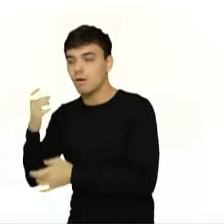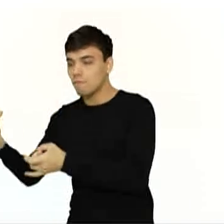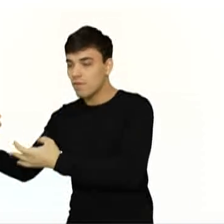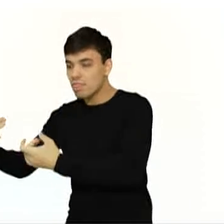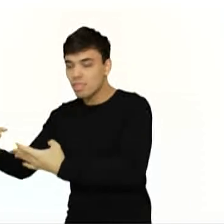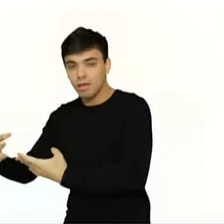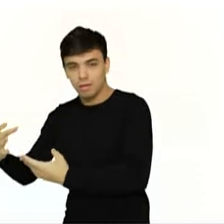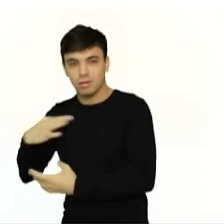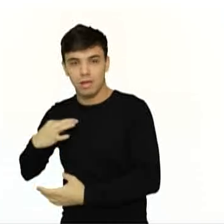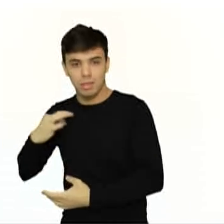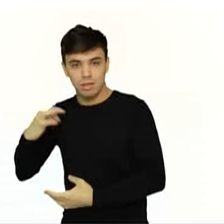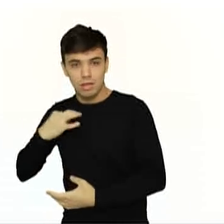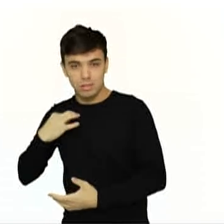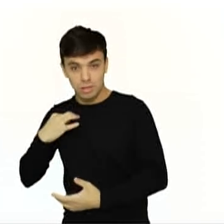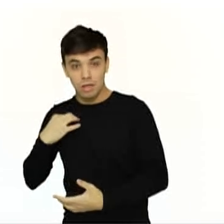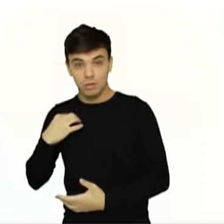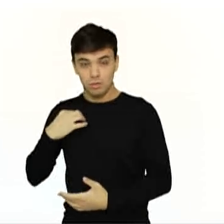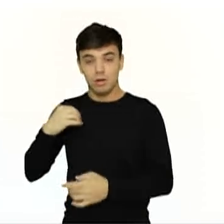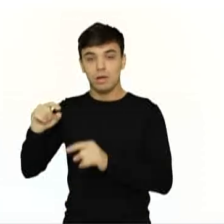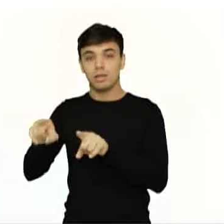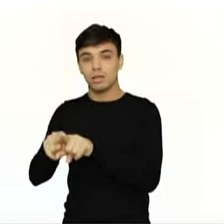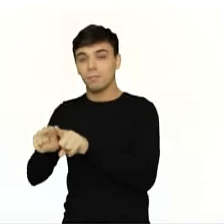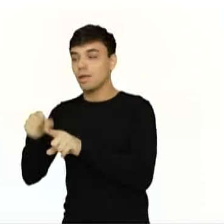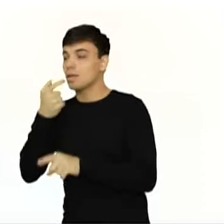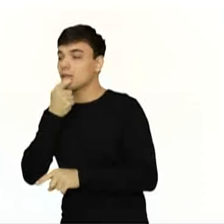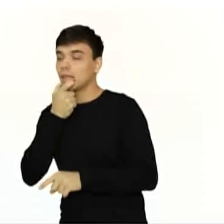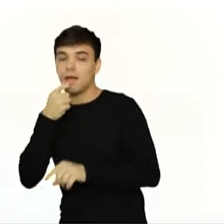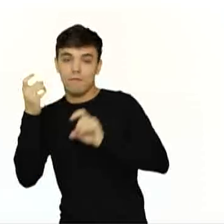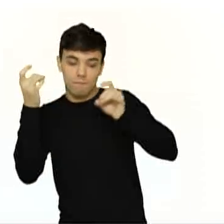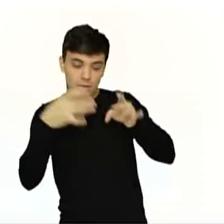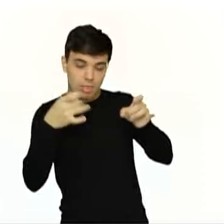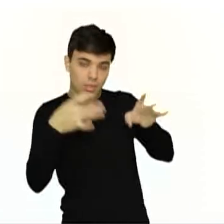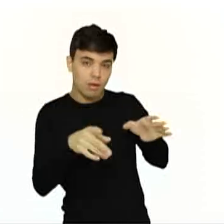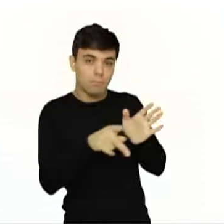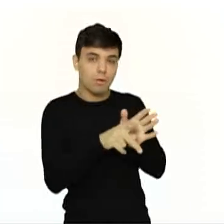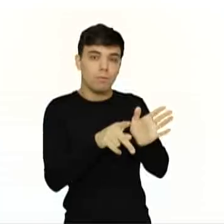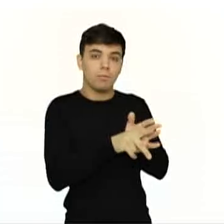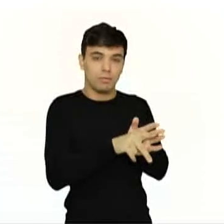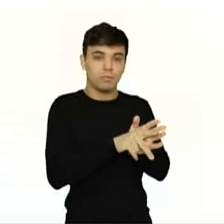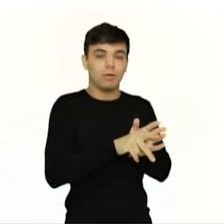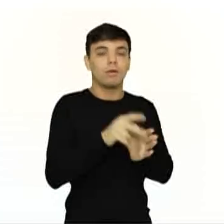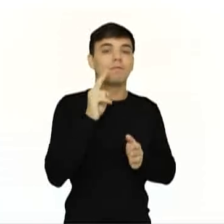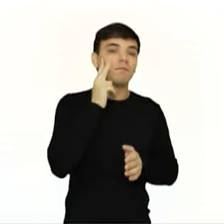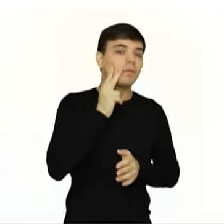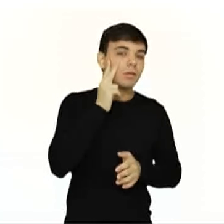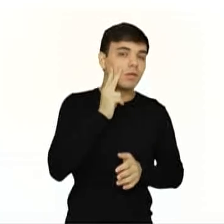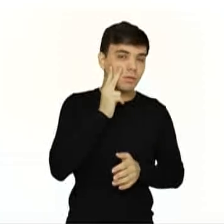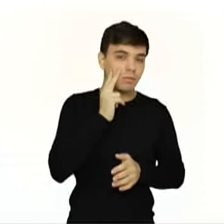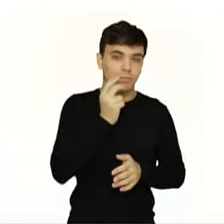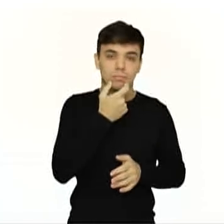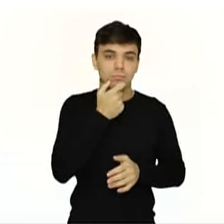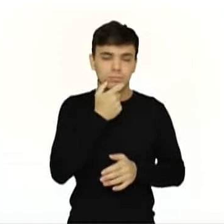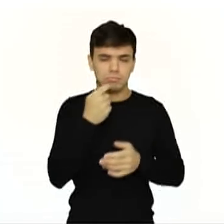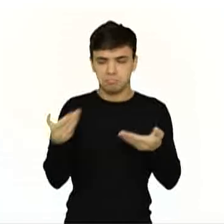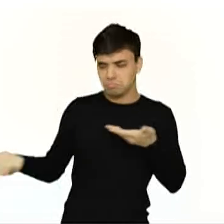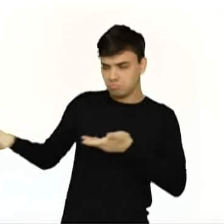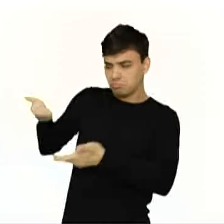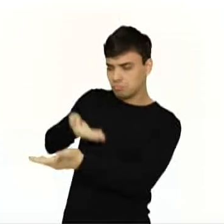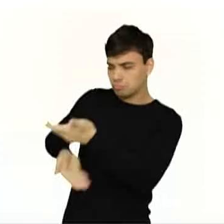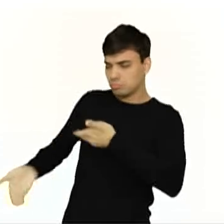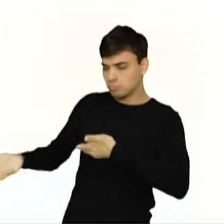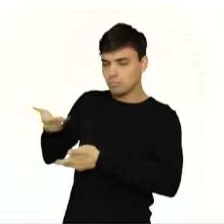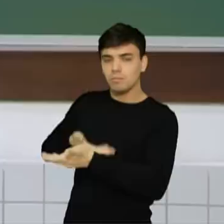troca a Inglaterra vai dar benefícios para que Portugal venda vinho para a Inglaterra. E esse acordo vai ser